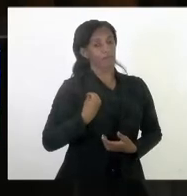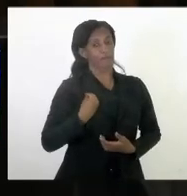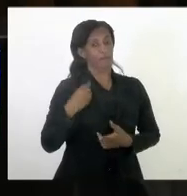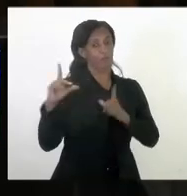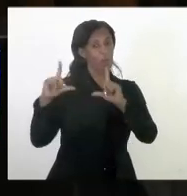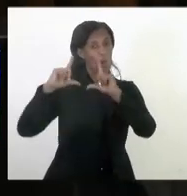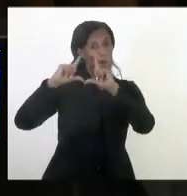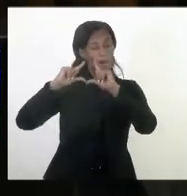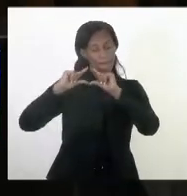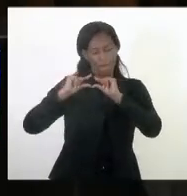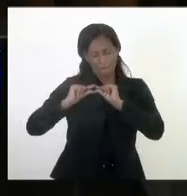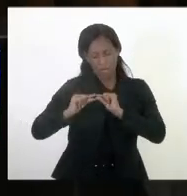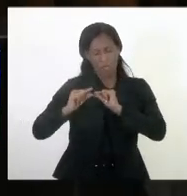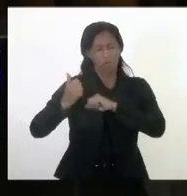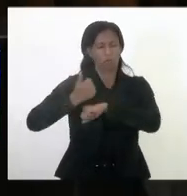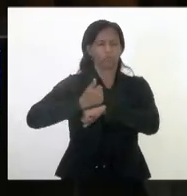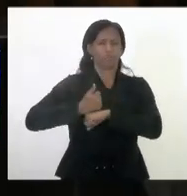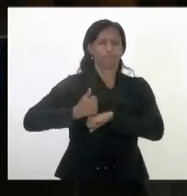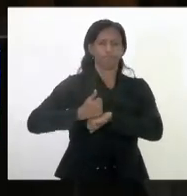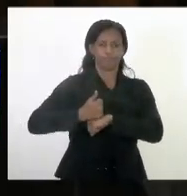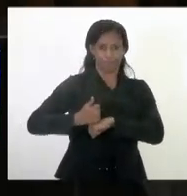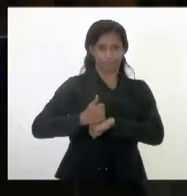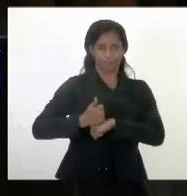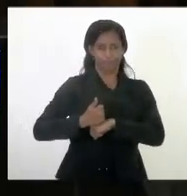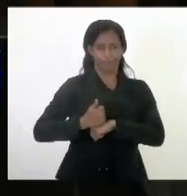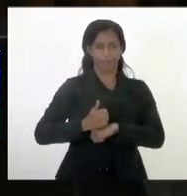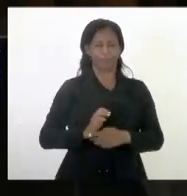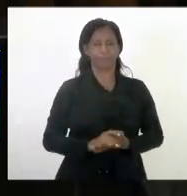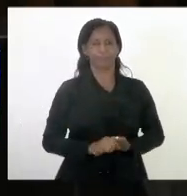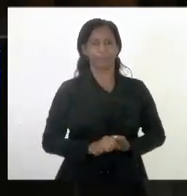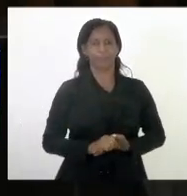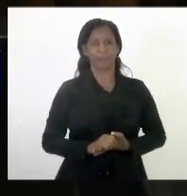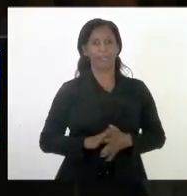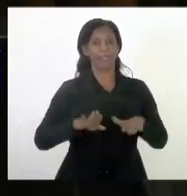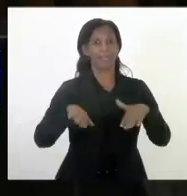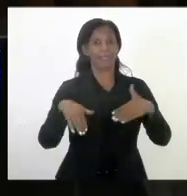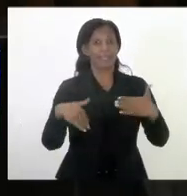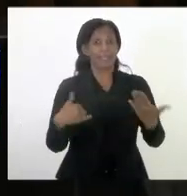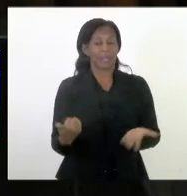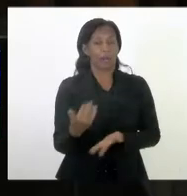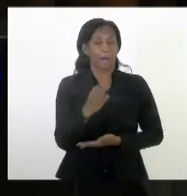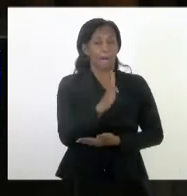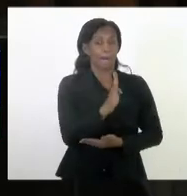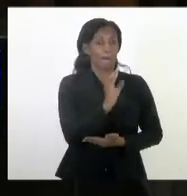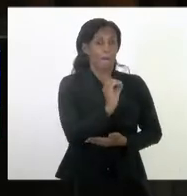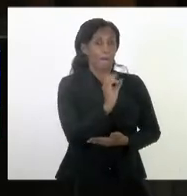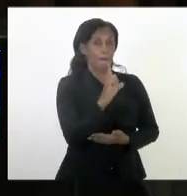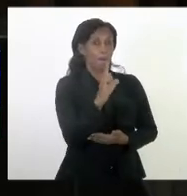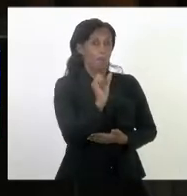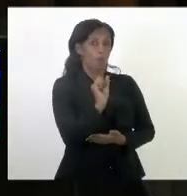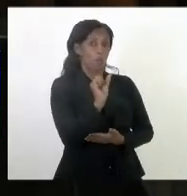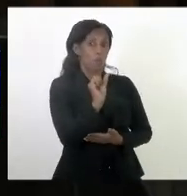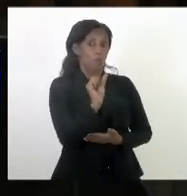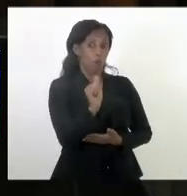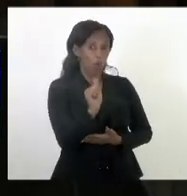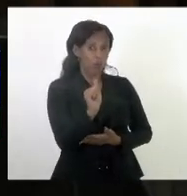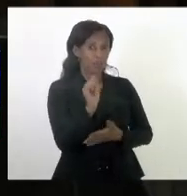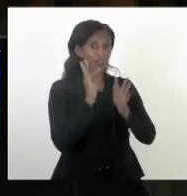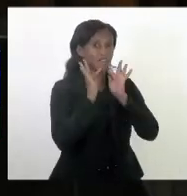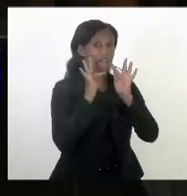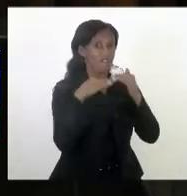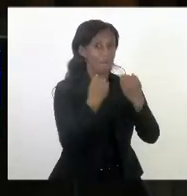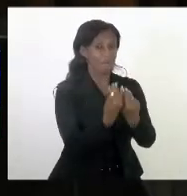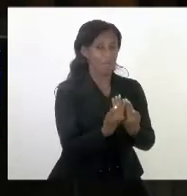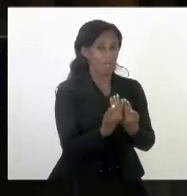mínimo de dignidade. Então, o Bolsa Família ele não é um programa de esquerda. Ele é